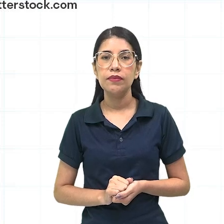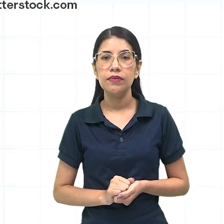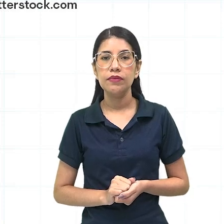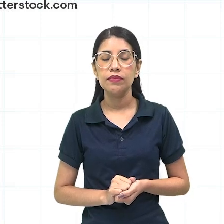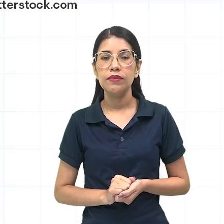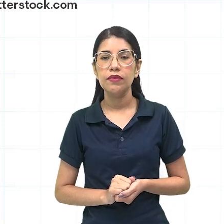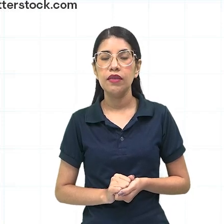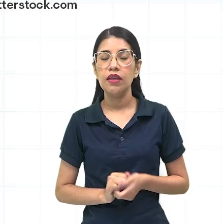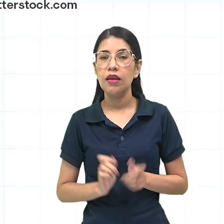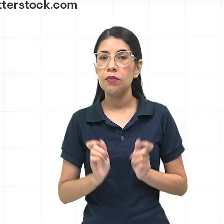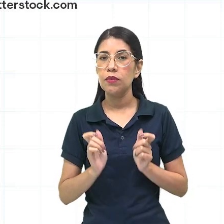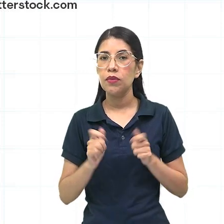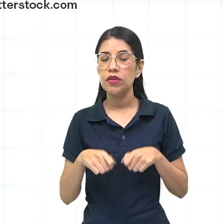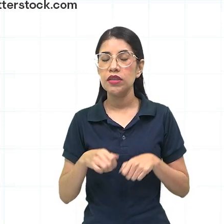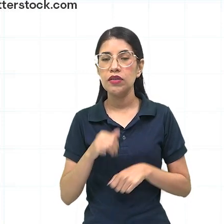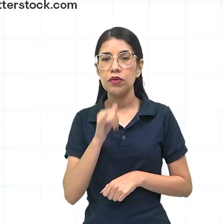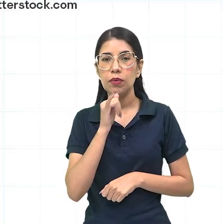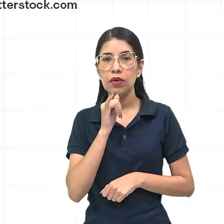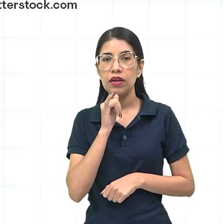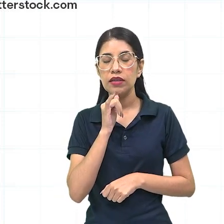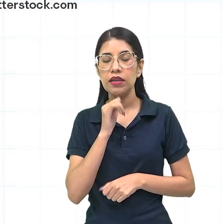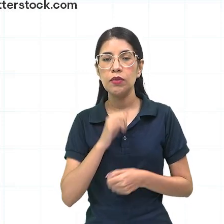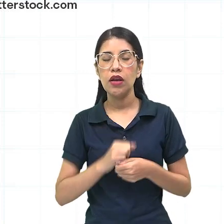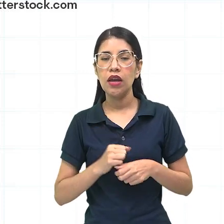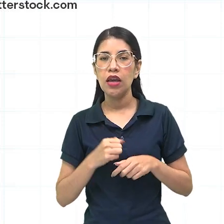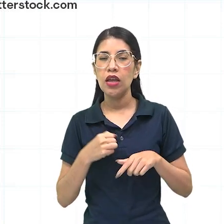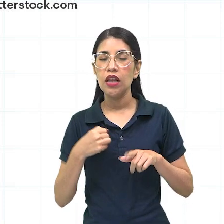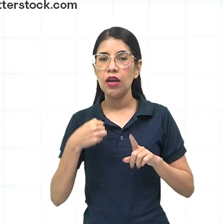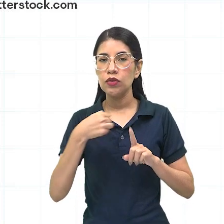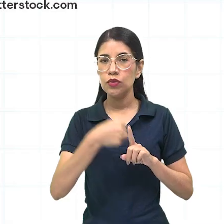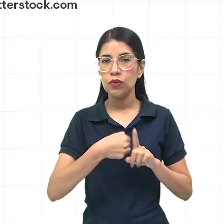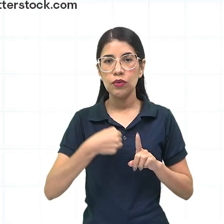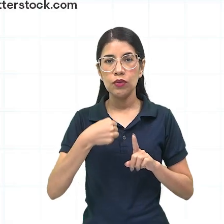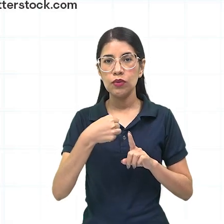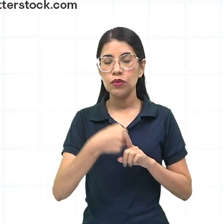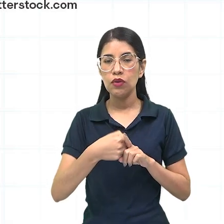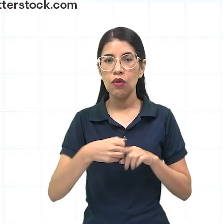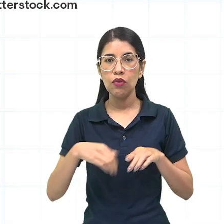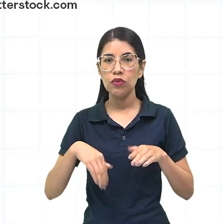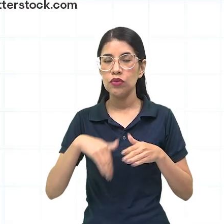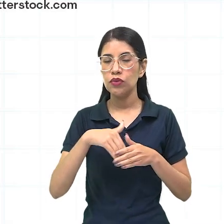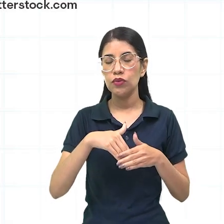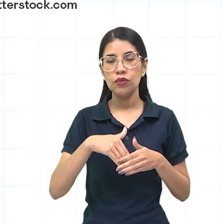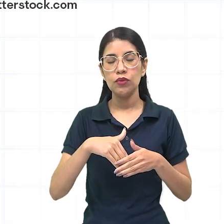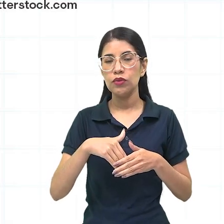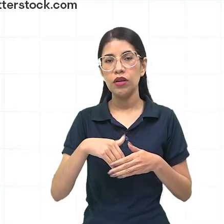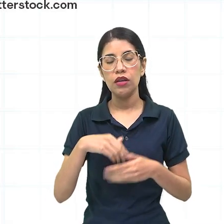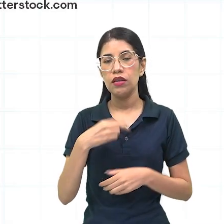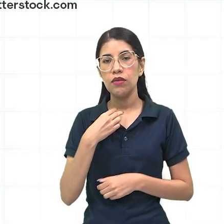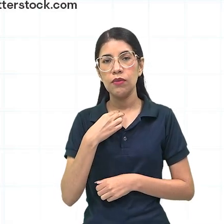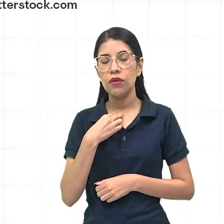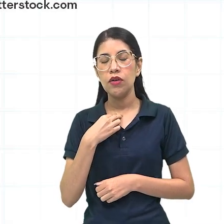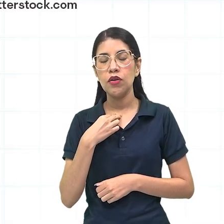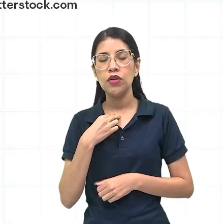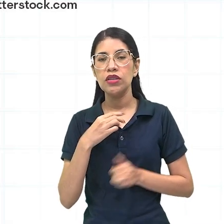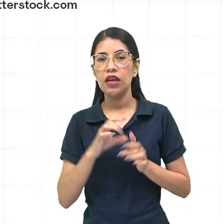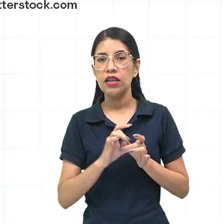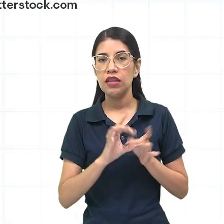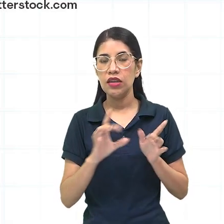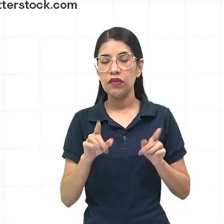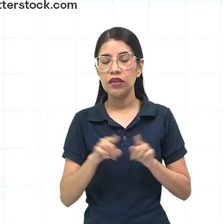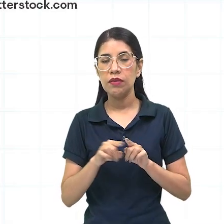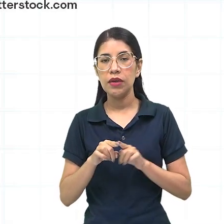que seja permitido, por exemplo, socos ou chutes. Né? Na luta livre, tanto na luta livre quanto na